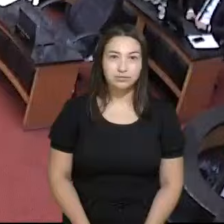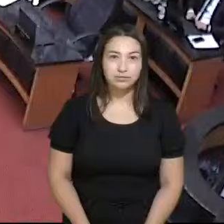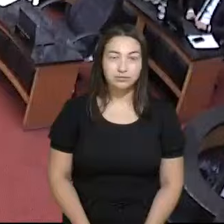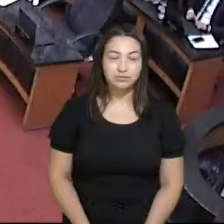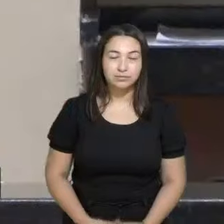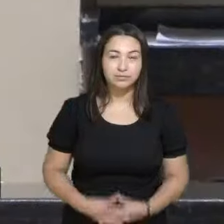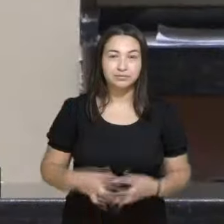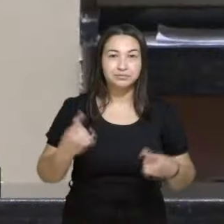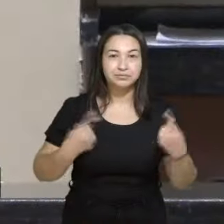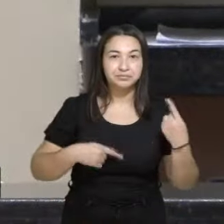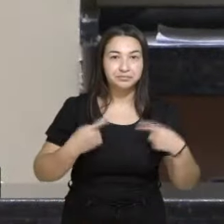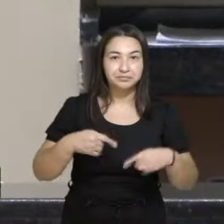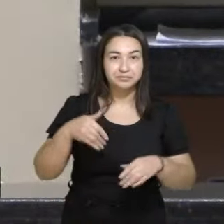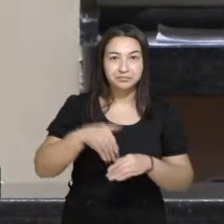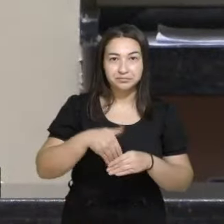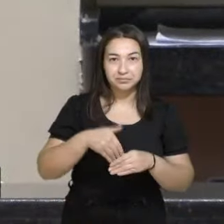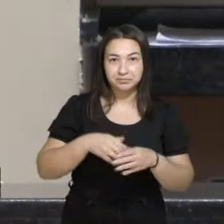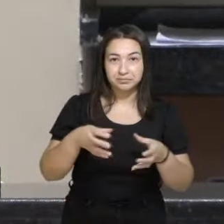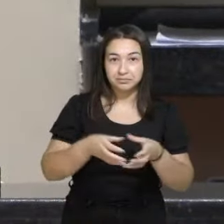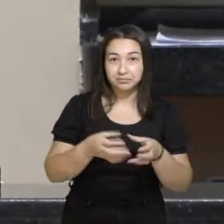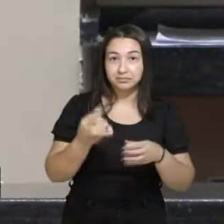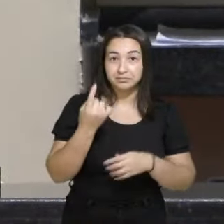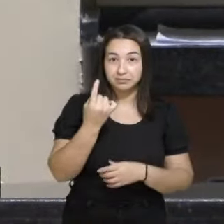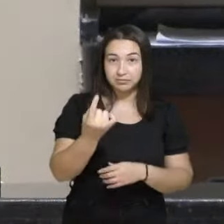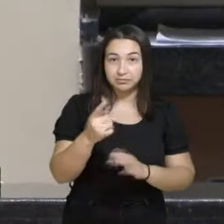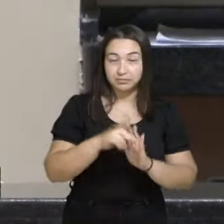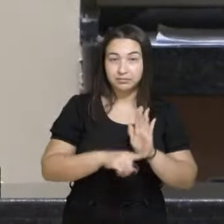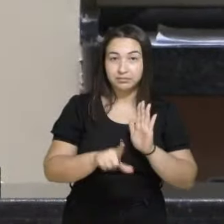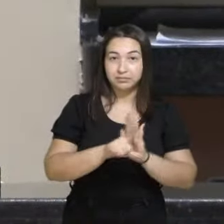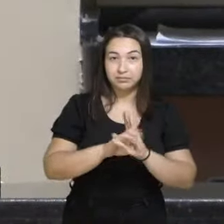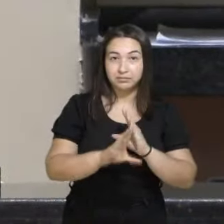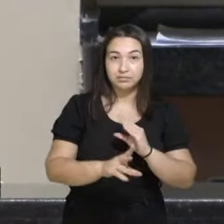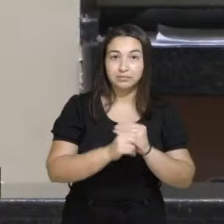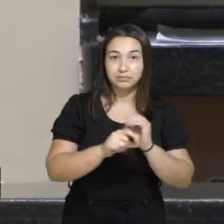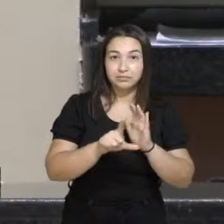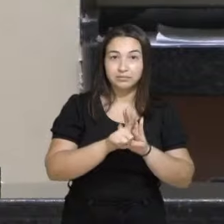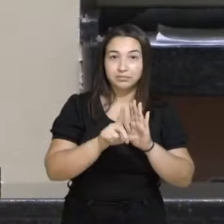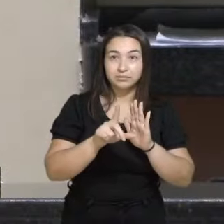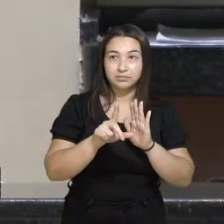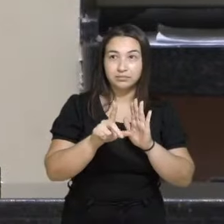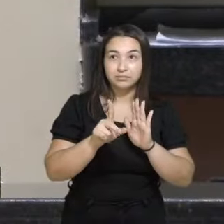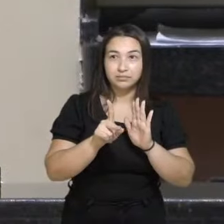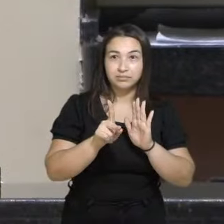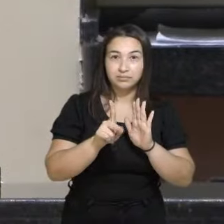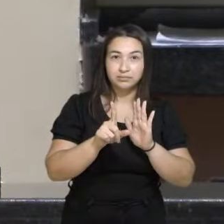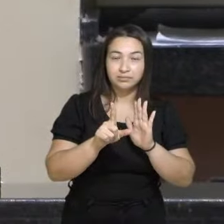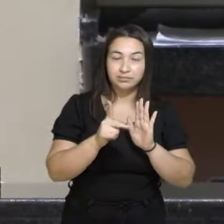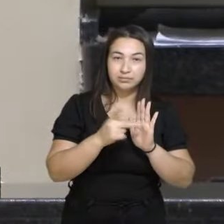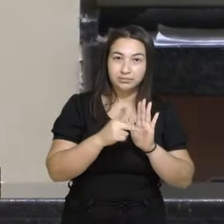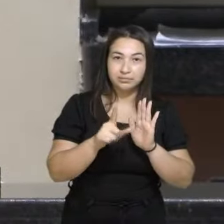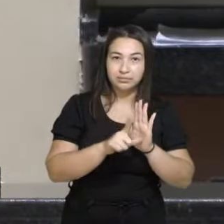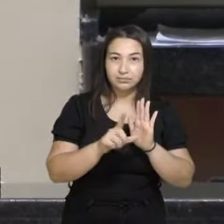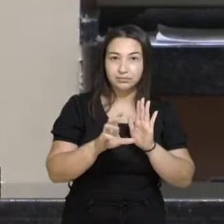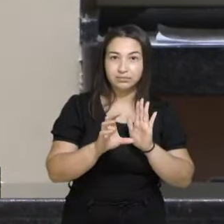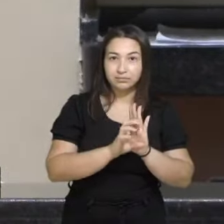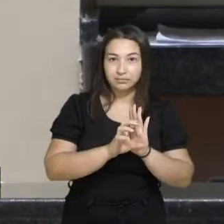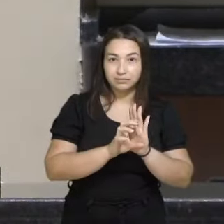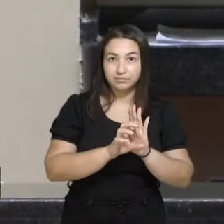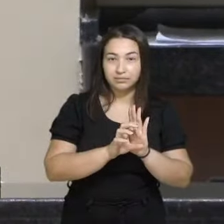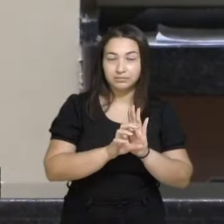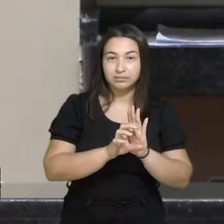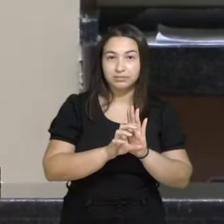Discussão e votação em primeiro turno do projeto de lei complementar PLC 31/2023. Autor Governo do Estado,